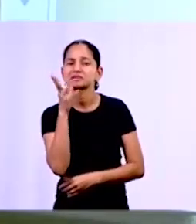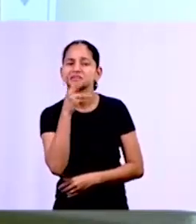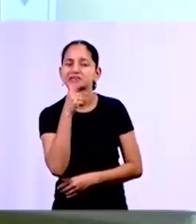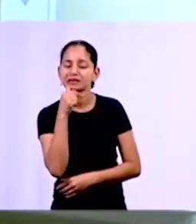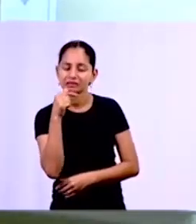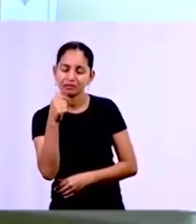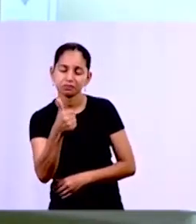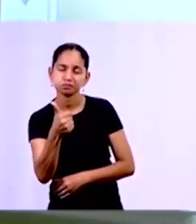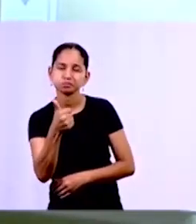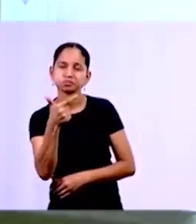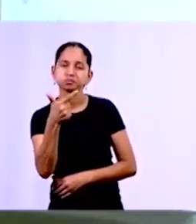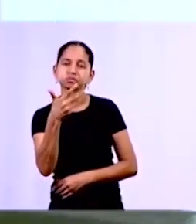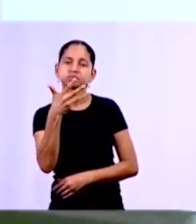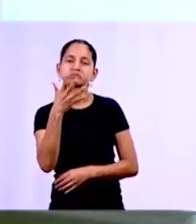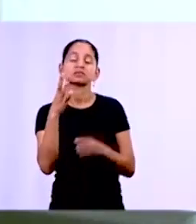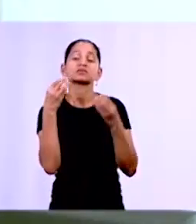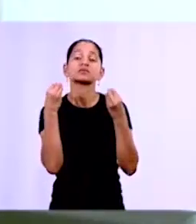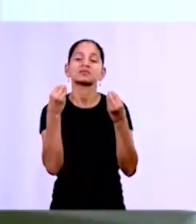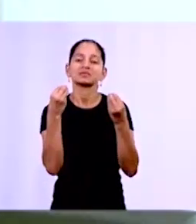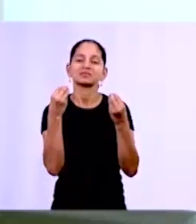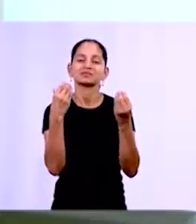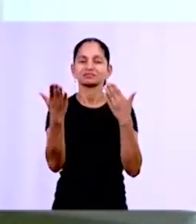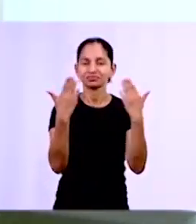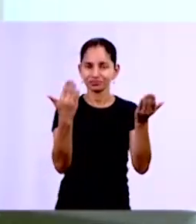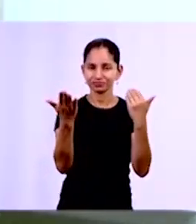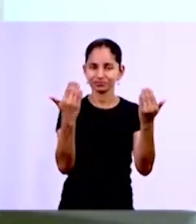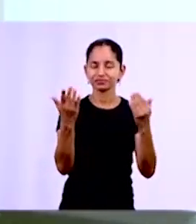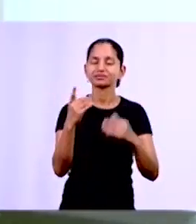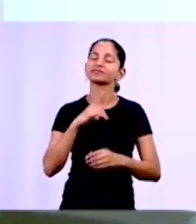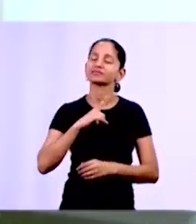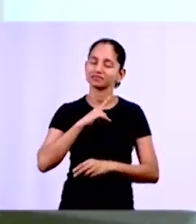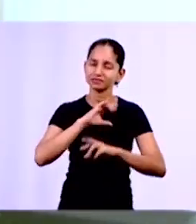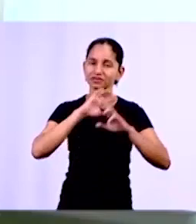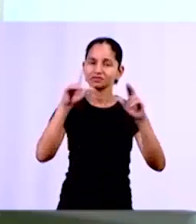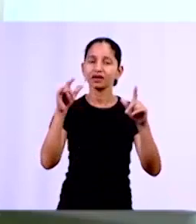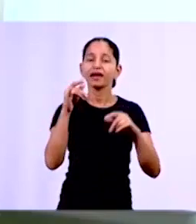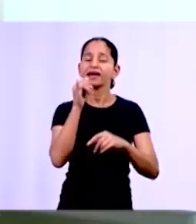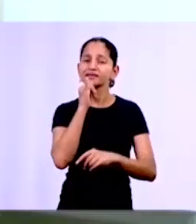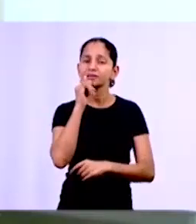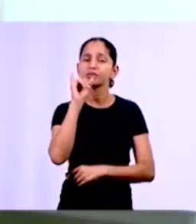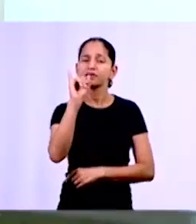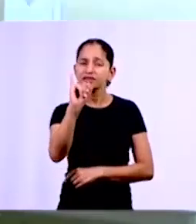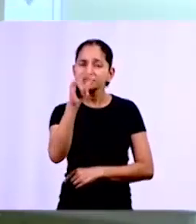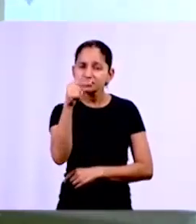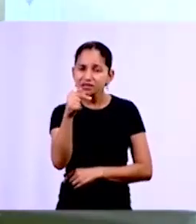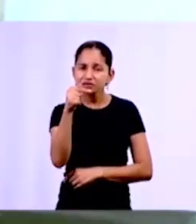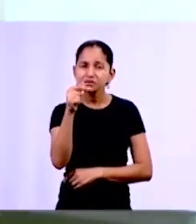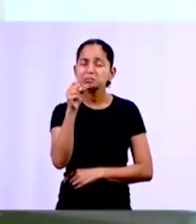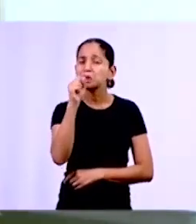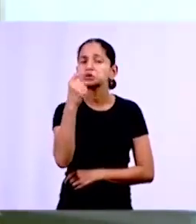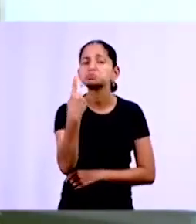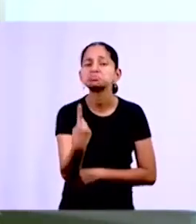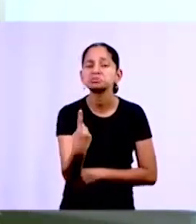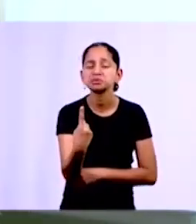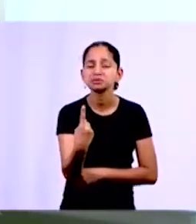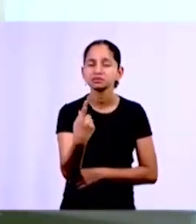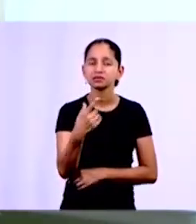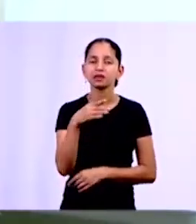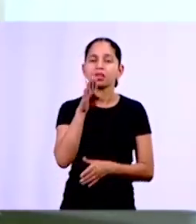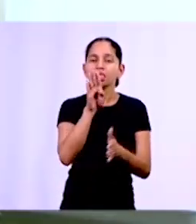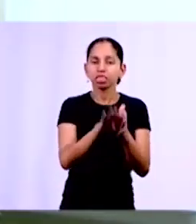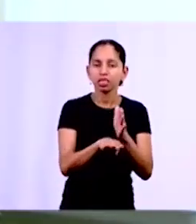de quarta geração. Muito ineficiente mesmo. Então, talvez aquele teu i7 que você esteja comprando seja de primeira e segunda geração, por isso está